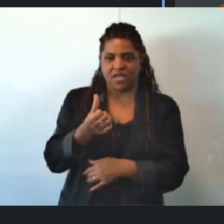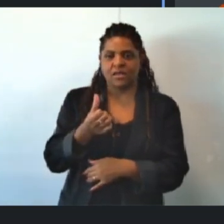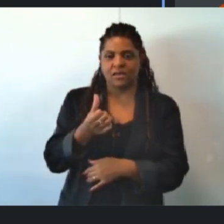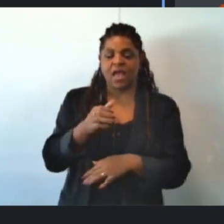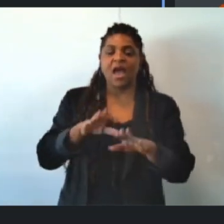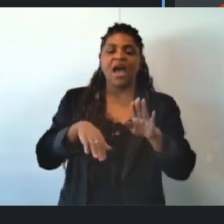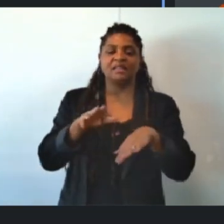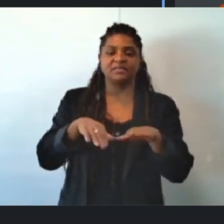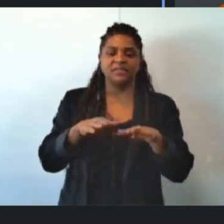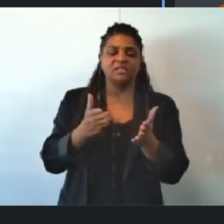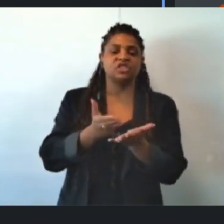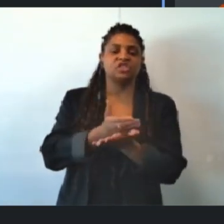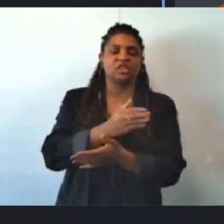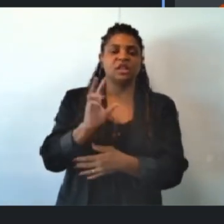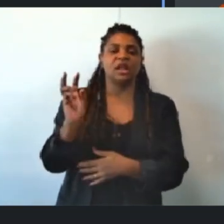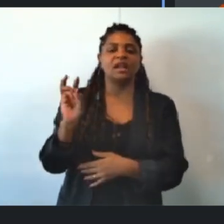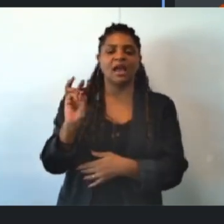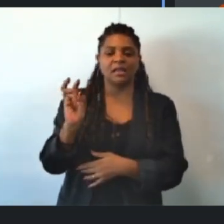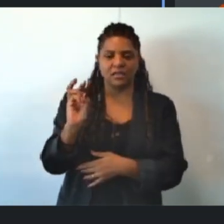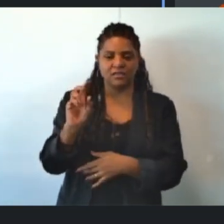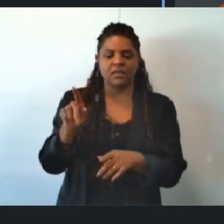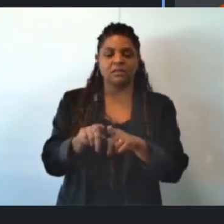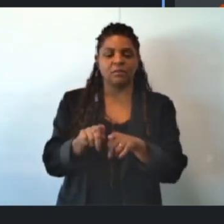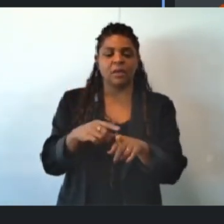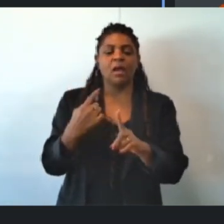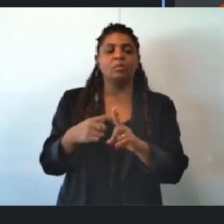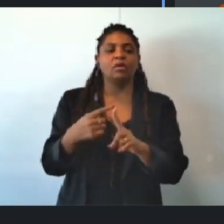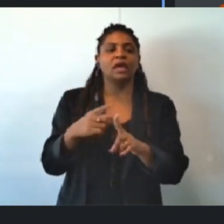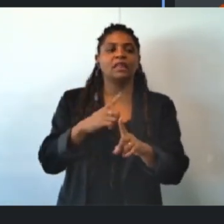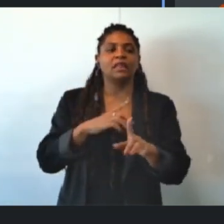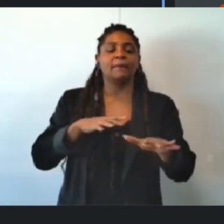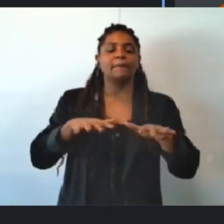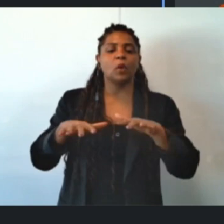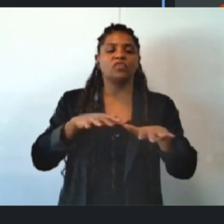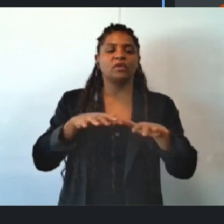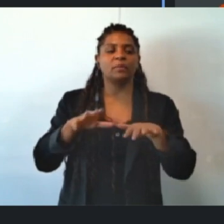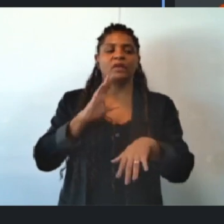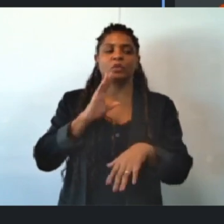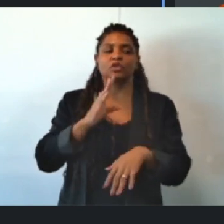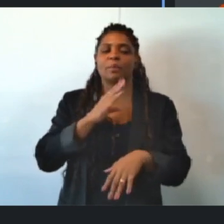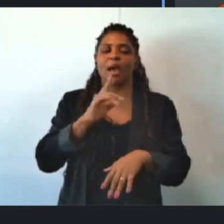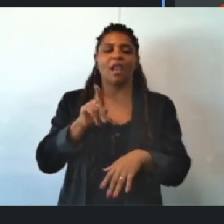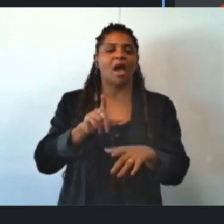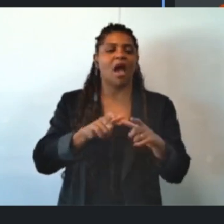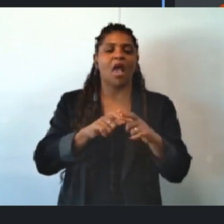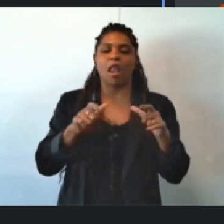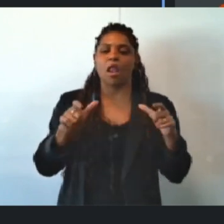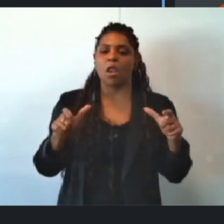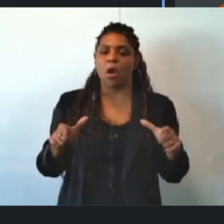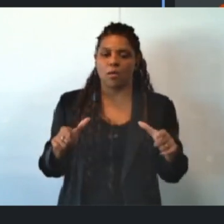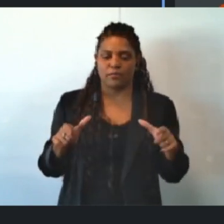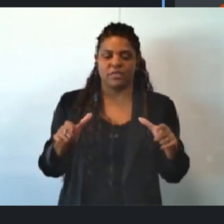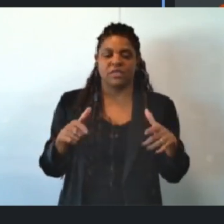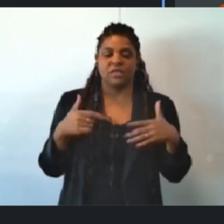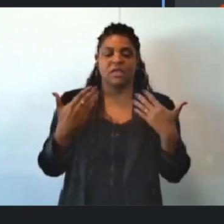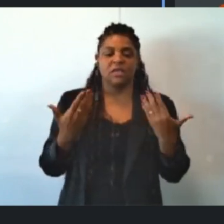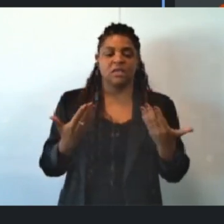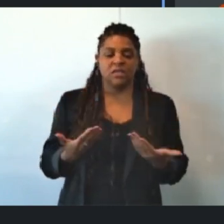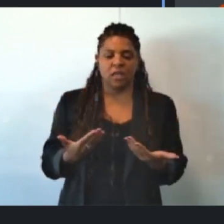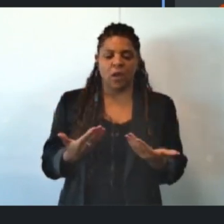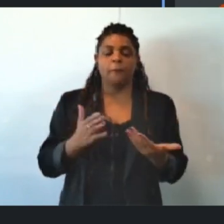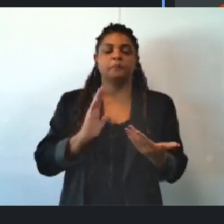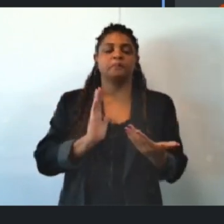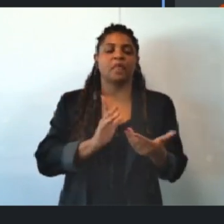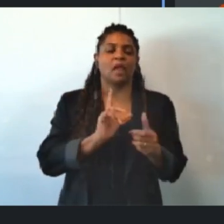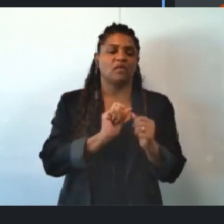Tem um movimento de bar muito grande ali, no sábado já e na quinta. Então, nós fizemos um documento para as